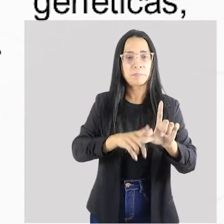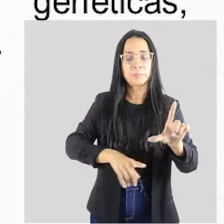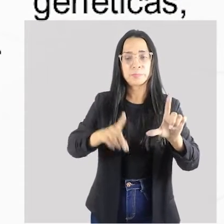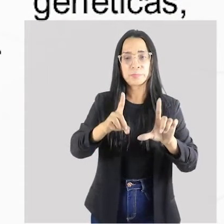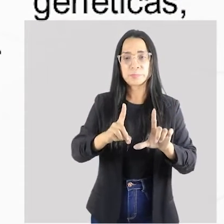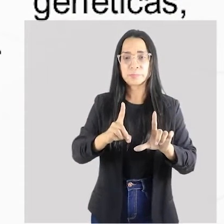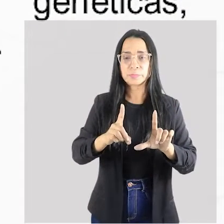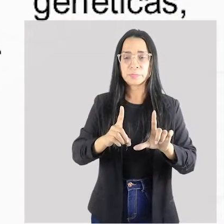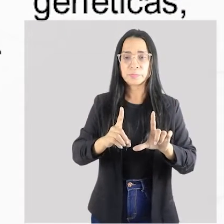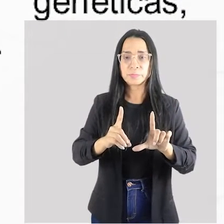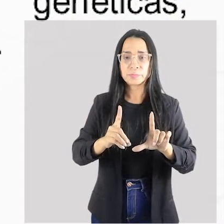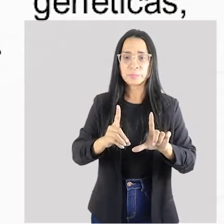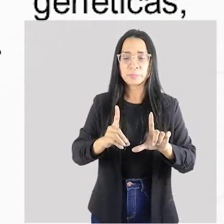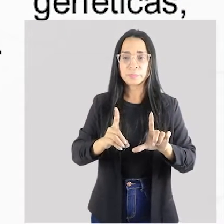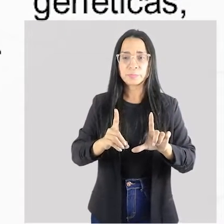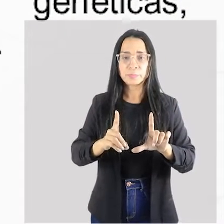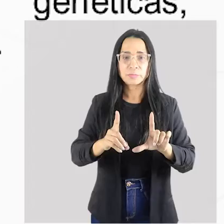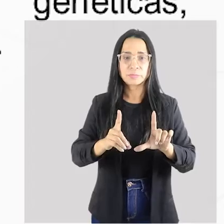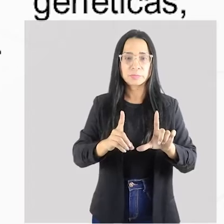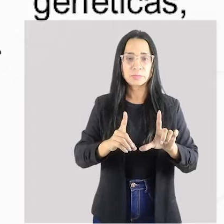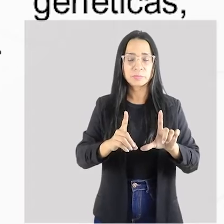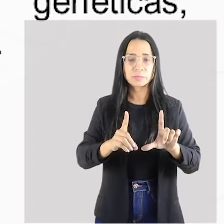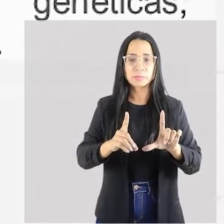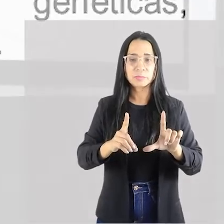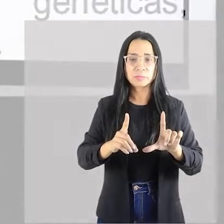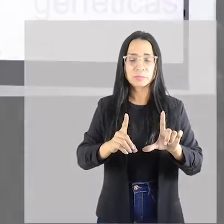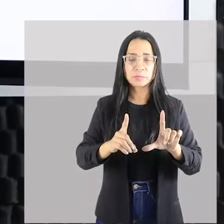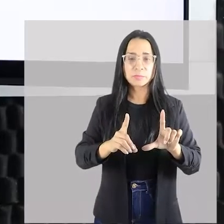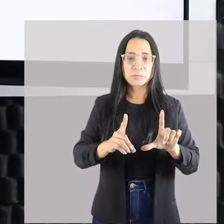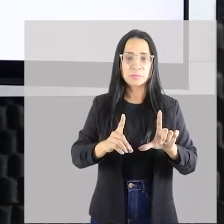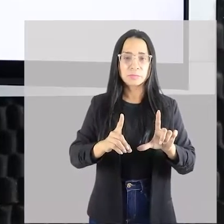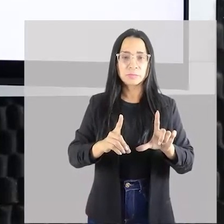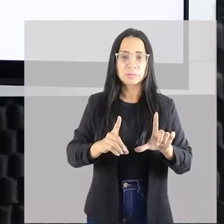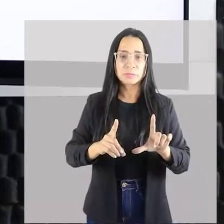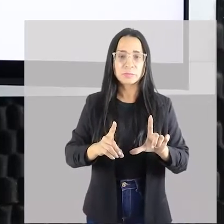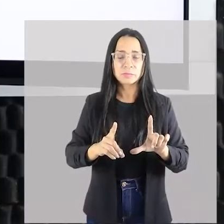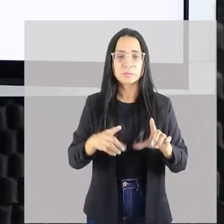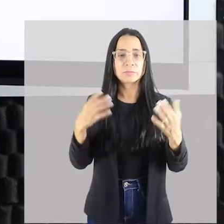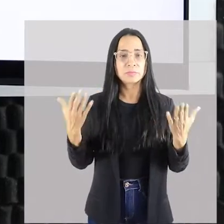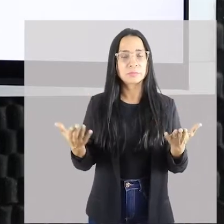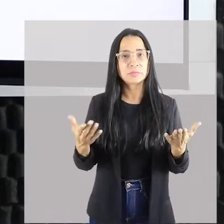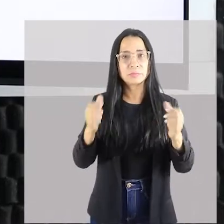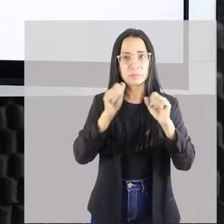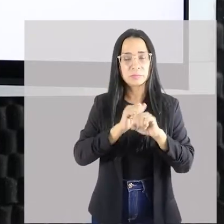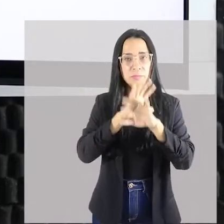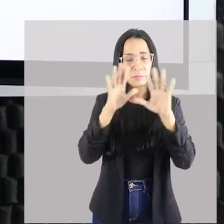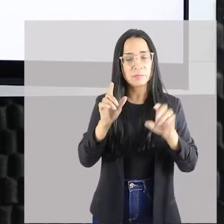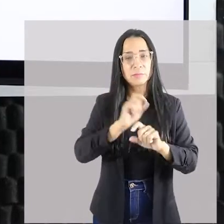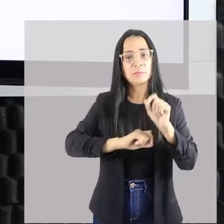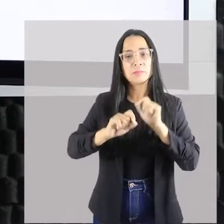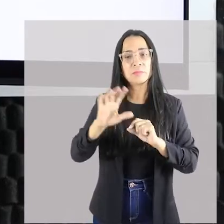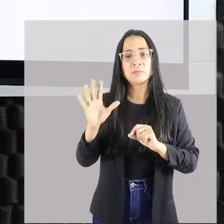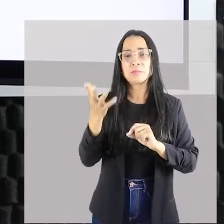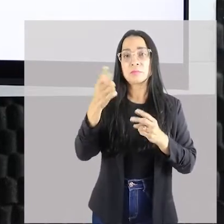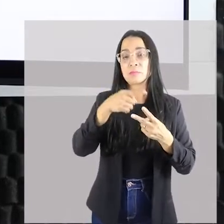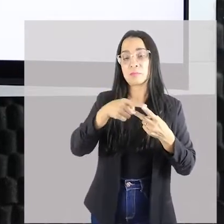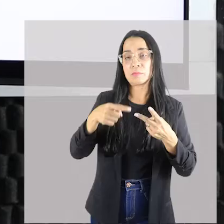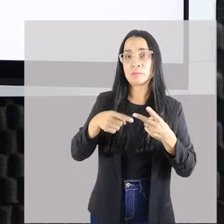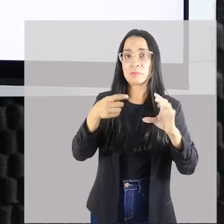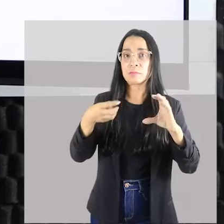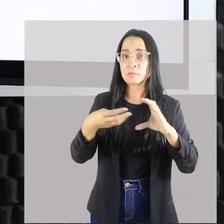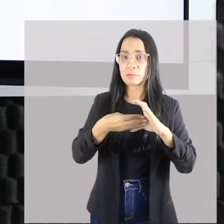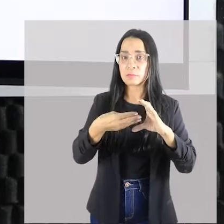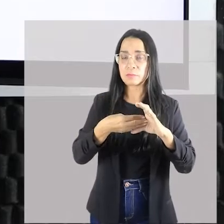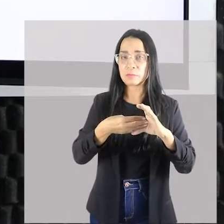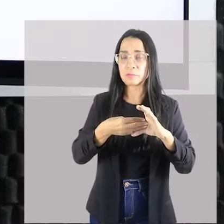nas células somáticas, não sendo possível sua ocorrência nas células germinativas. E é claro que elas ocorrem nas duas células, tá?